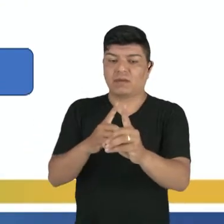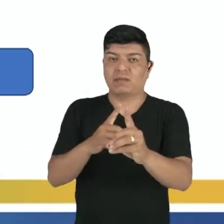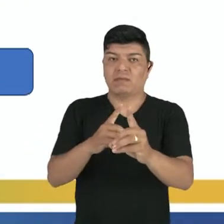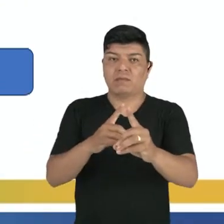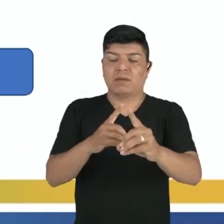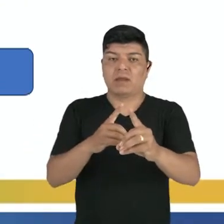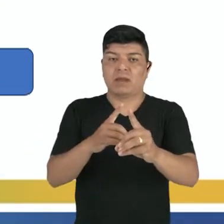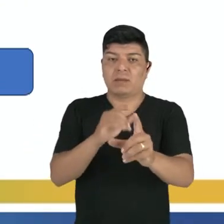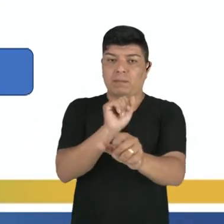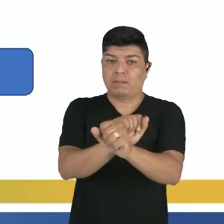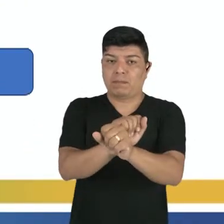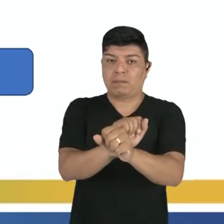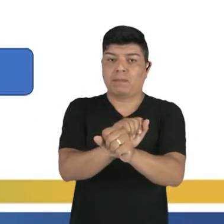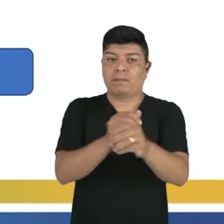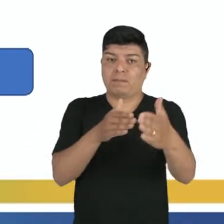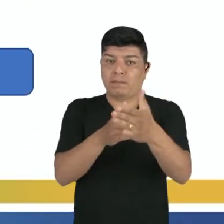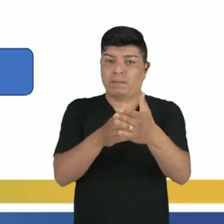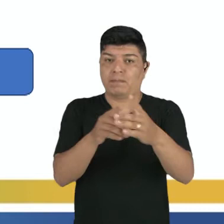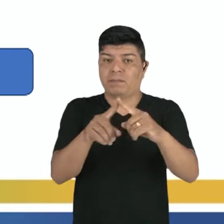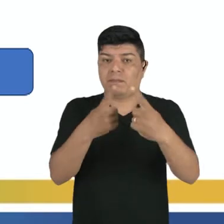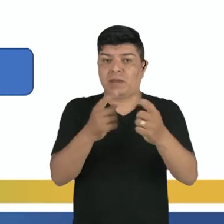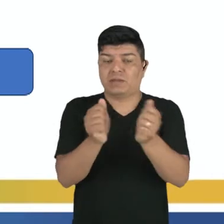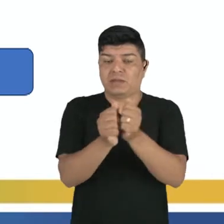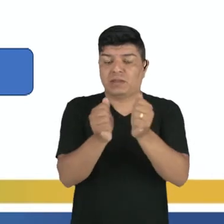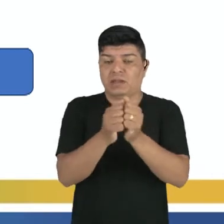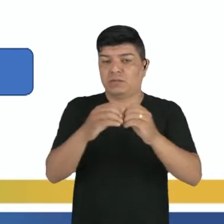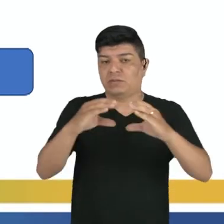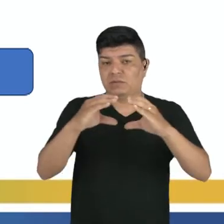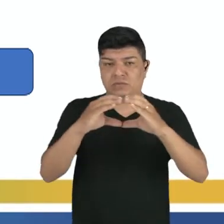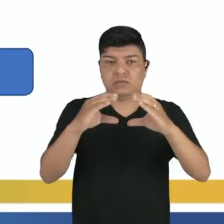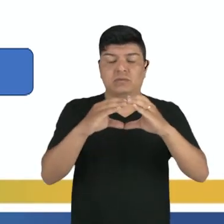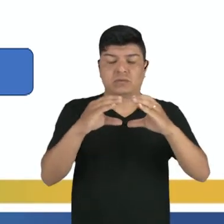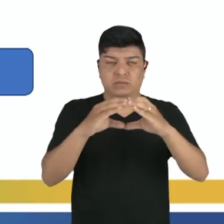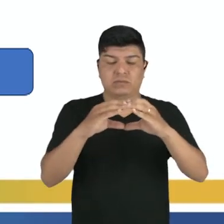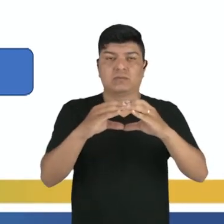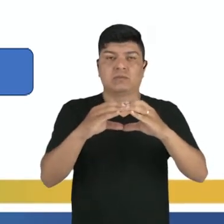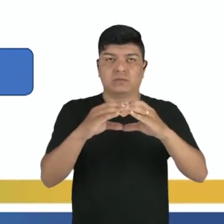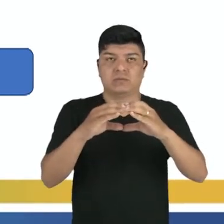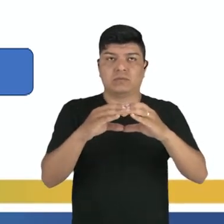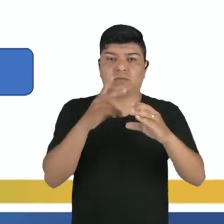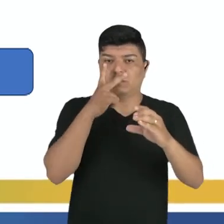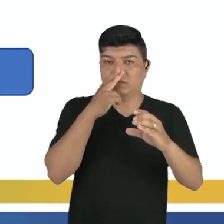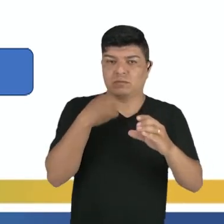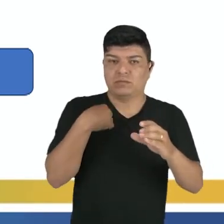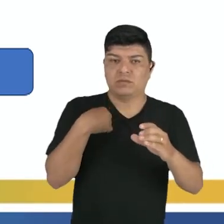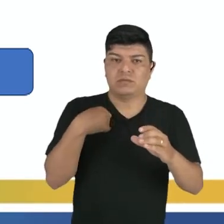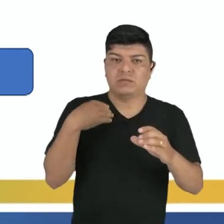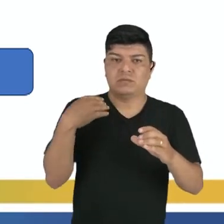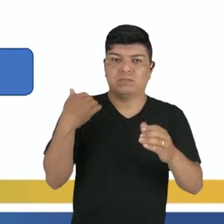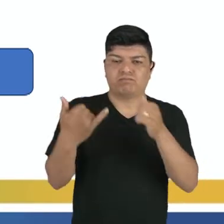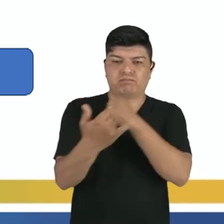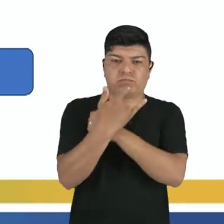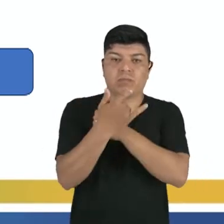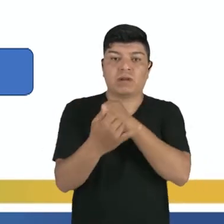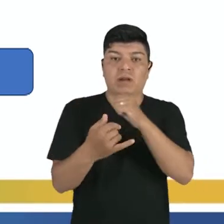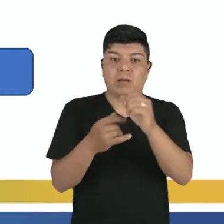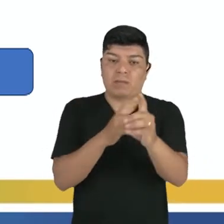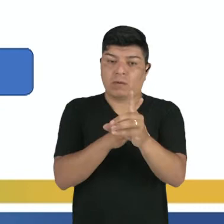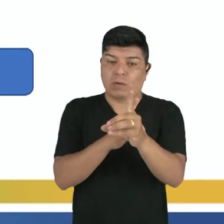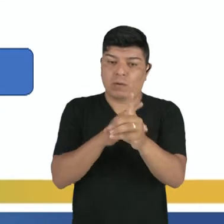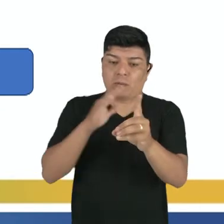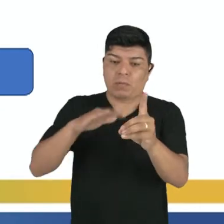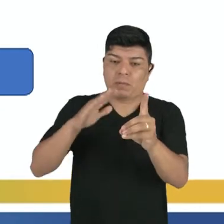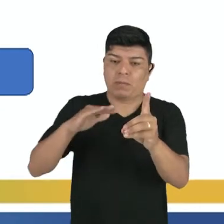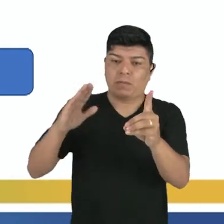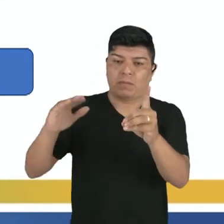marcar e você tá com a posse de bola aqui nós vamos e você vai ludibriar você tiver sério você vai conseguir passar